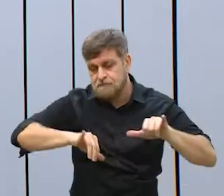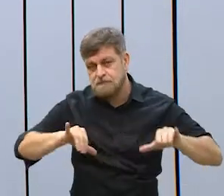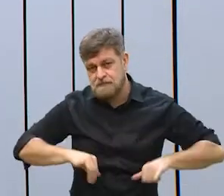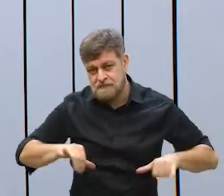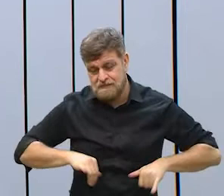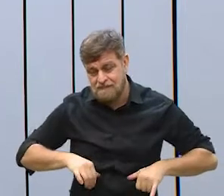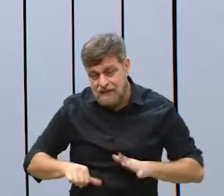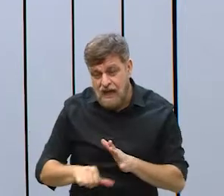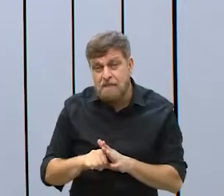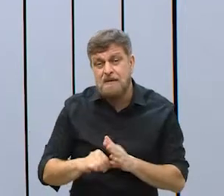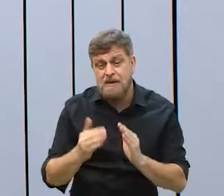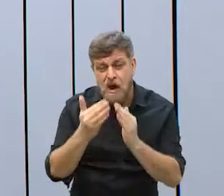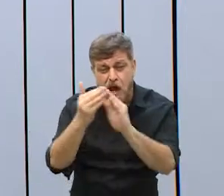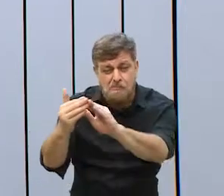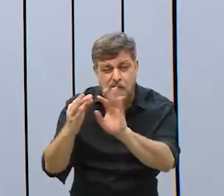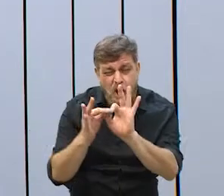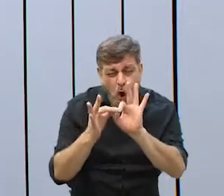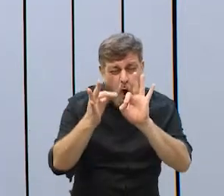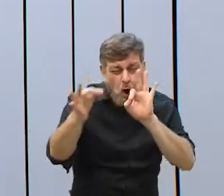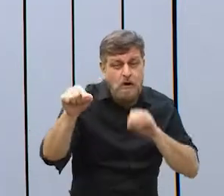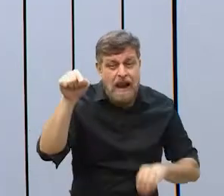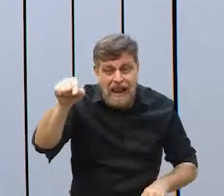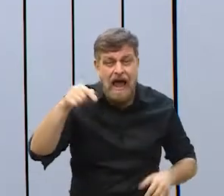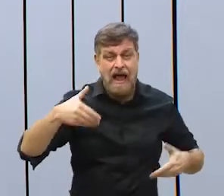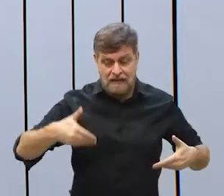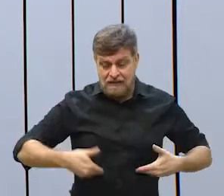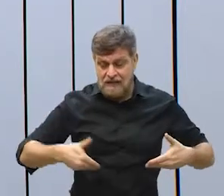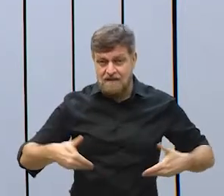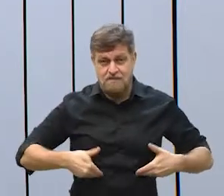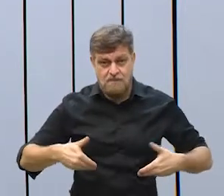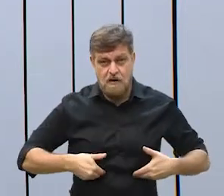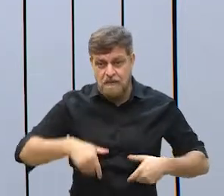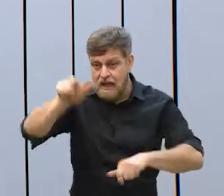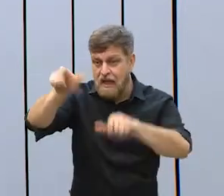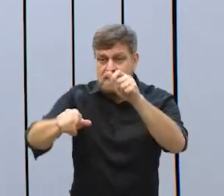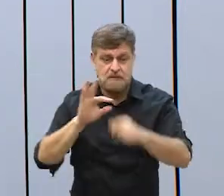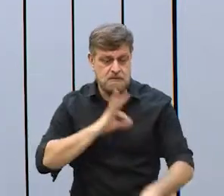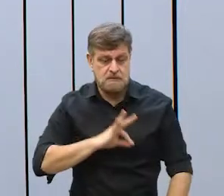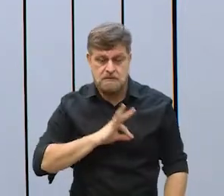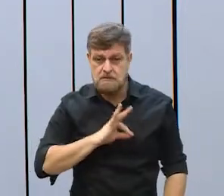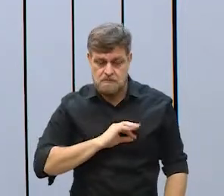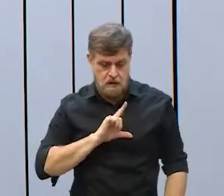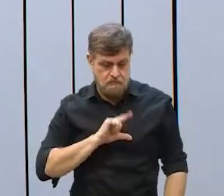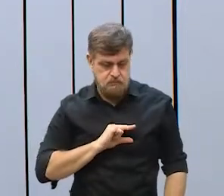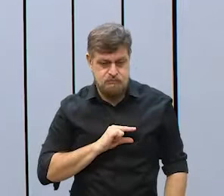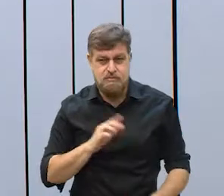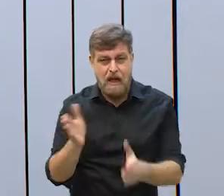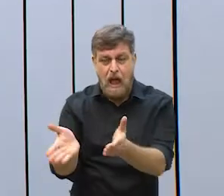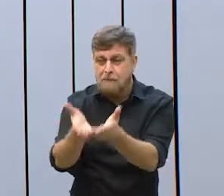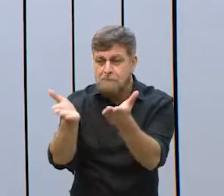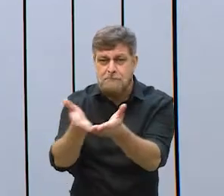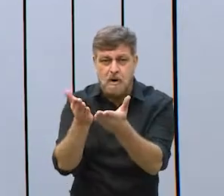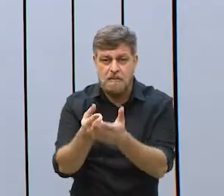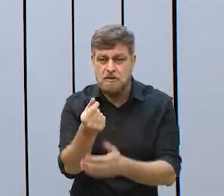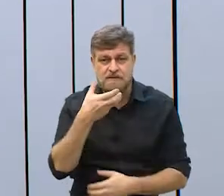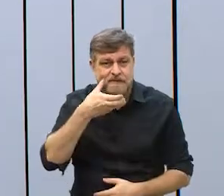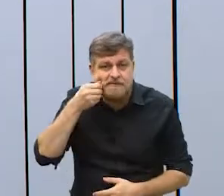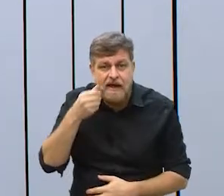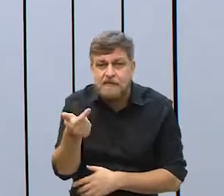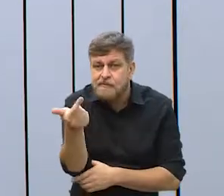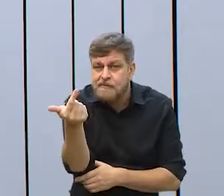nesses distritos, né, mais vulneráveis, onde o poder aquisitivo são pessoas que não têm ali uma gordurinha,